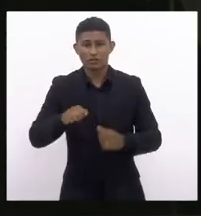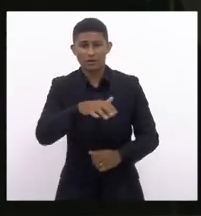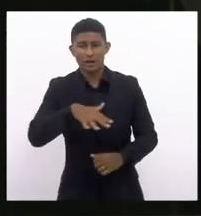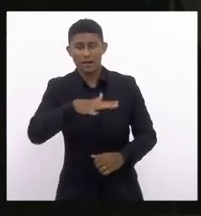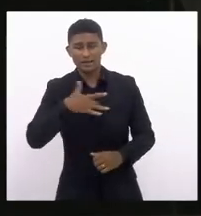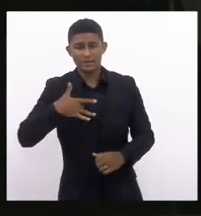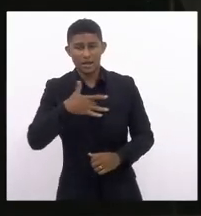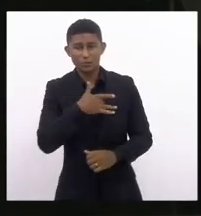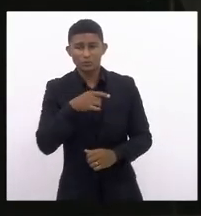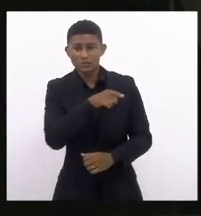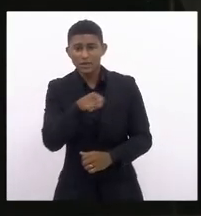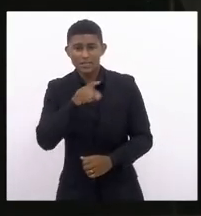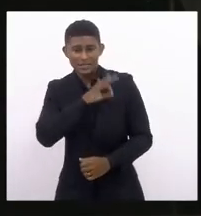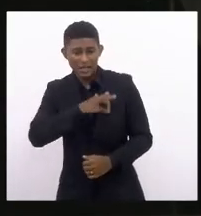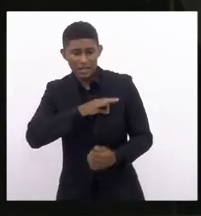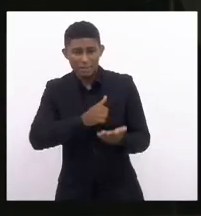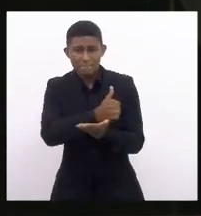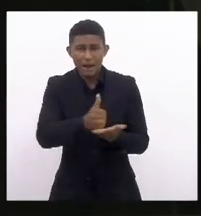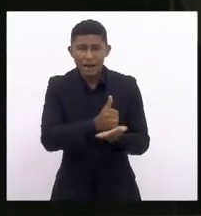salarial.